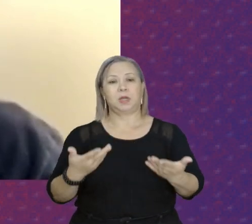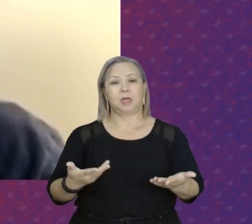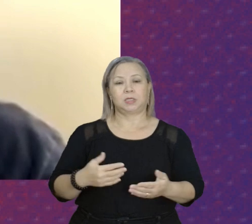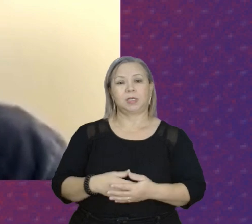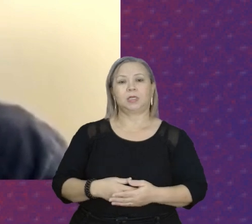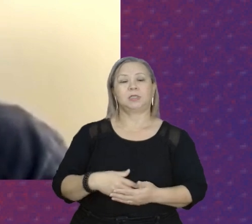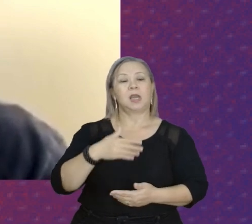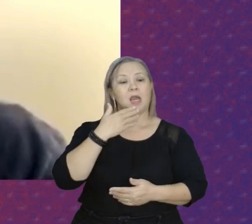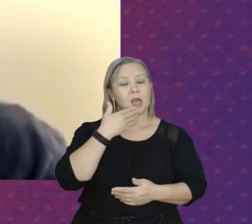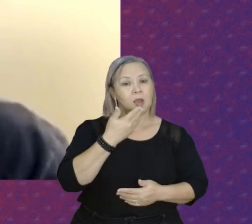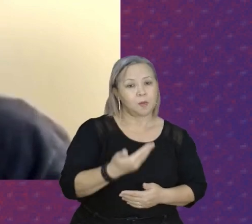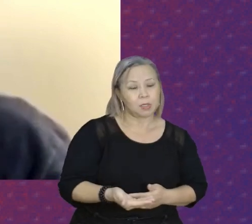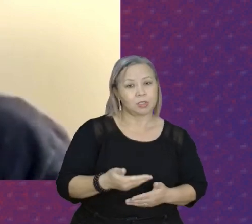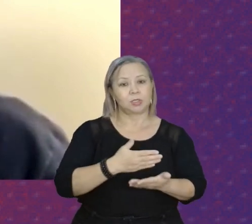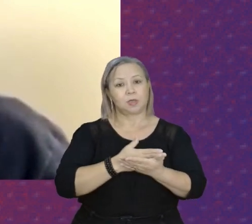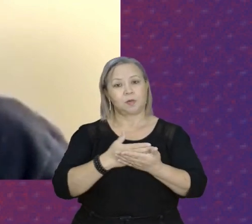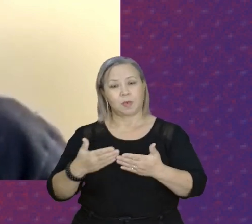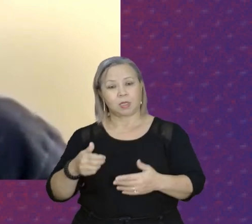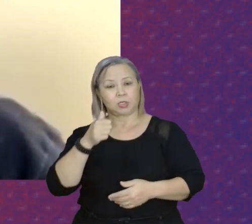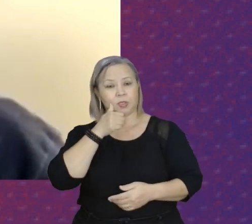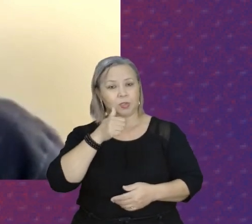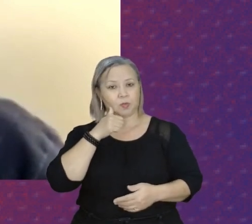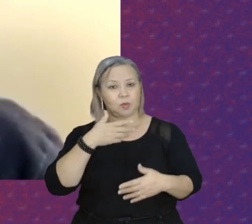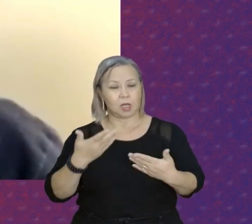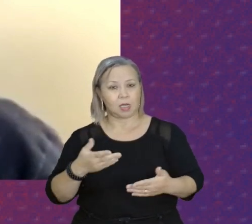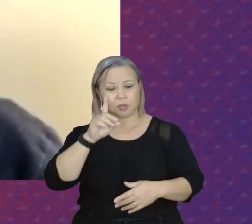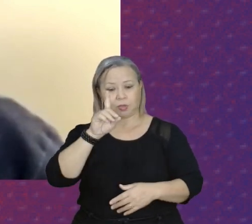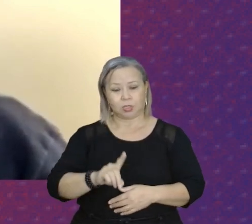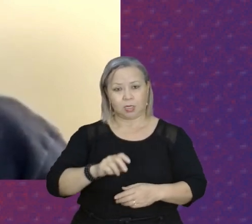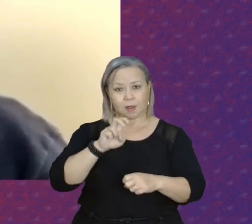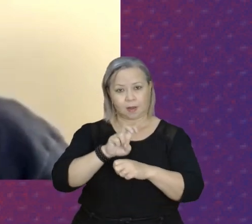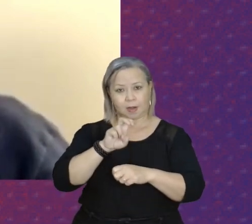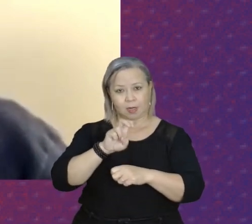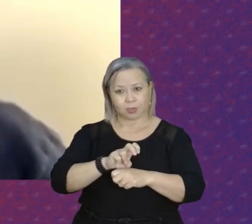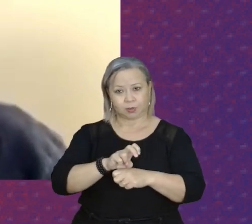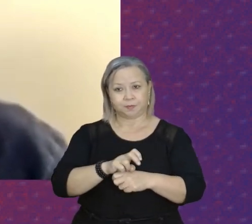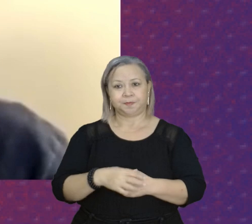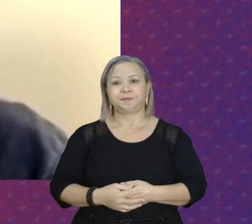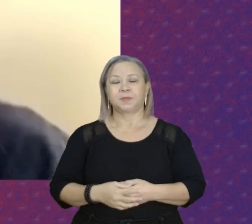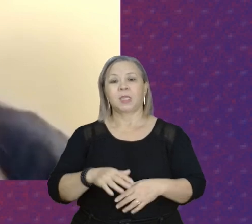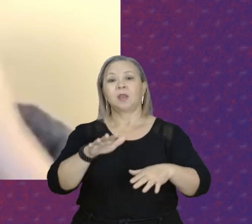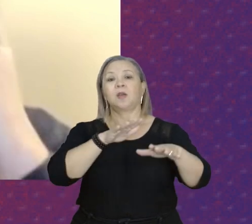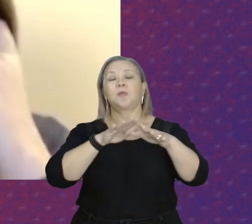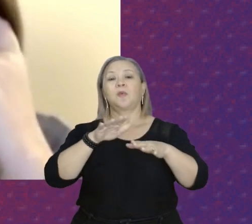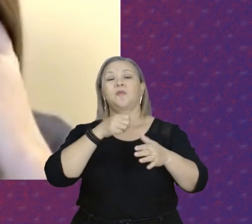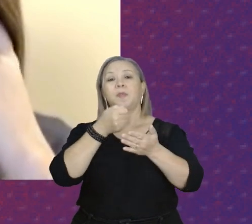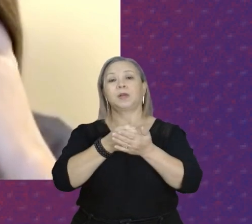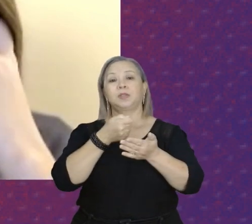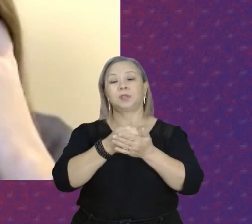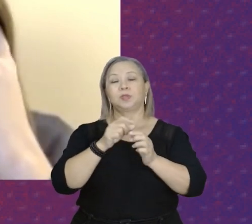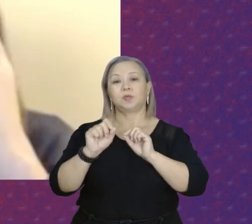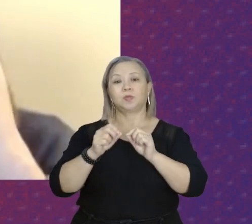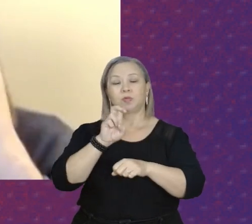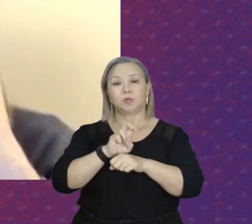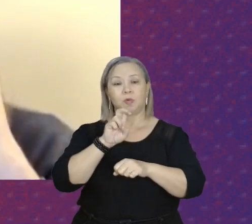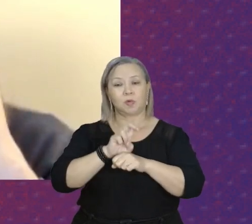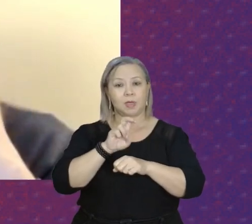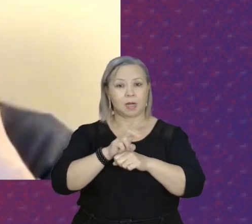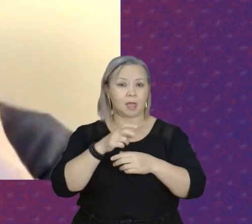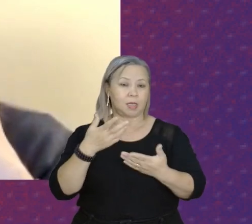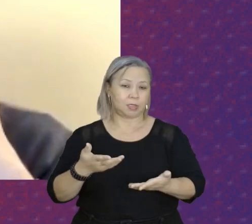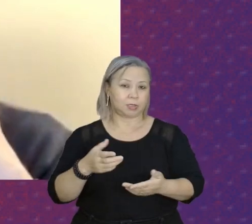reivindicar, a partir das mulheres, o direito à creche. O movimento de luta por creche,